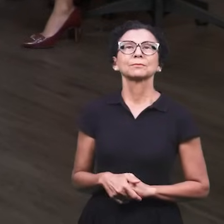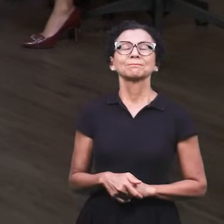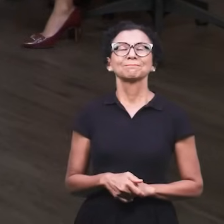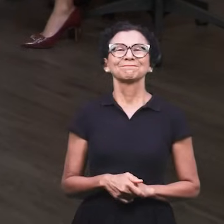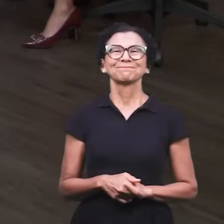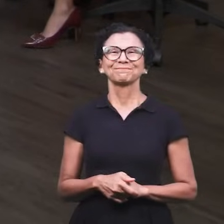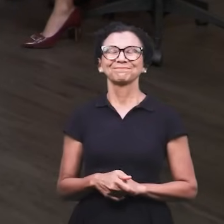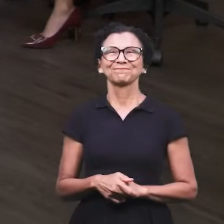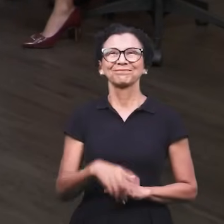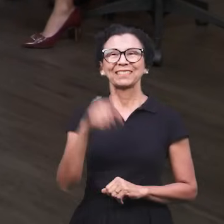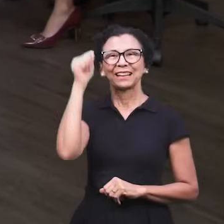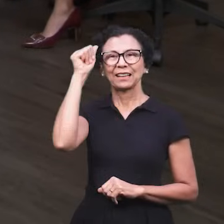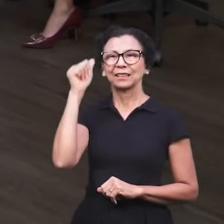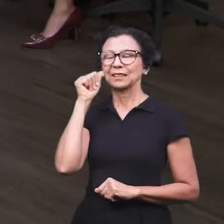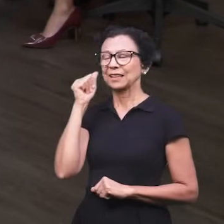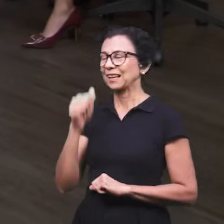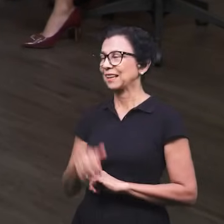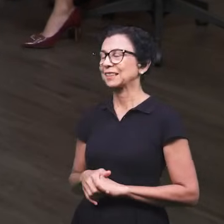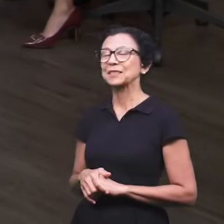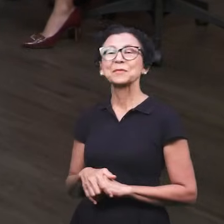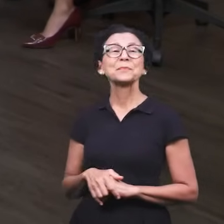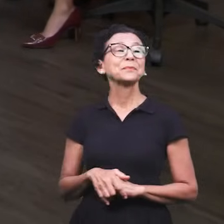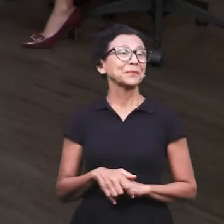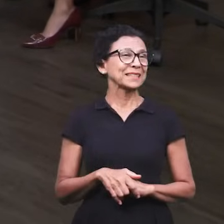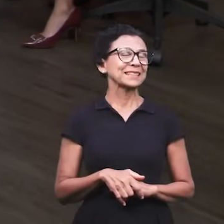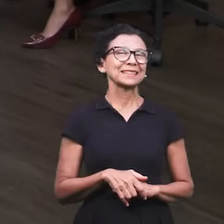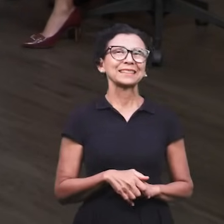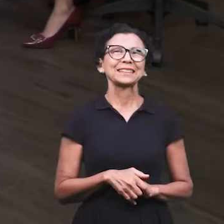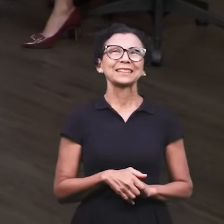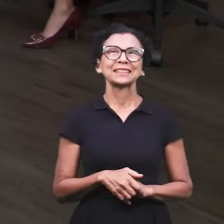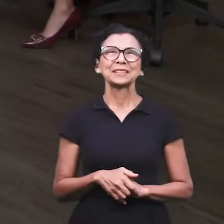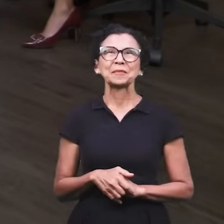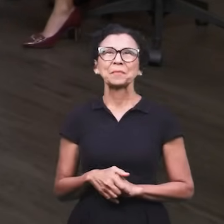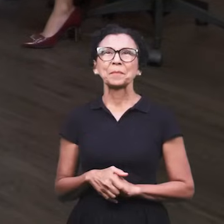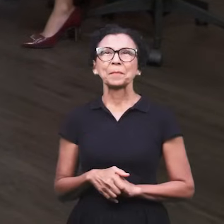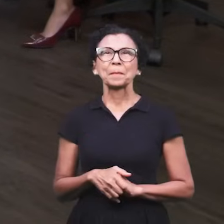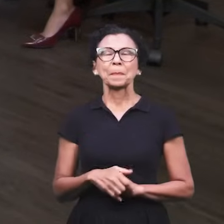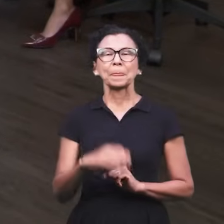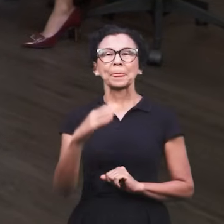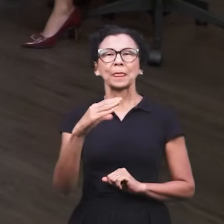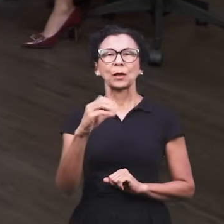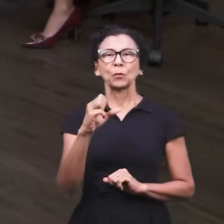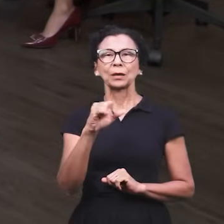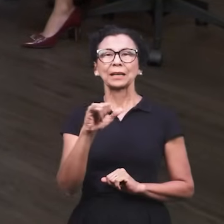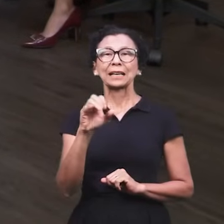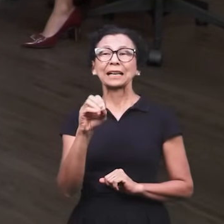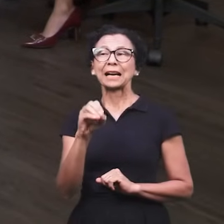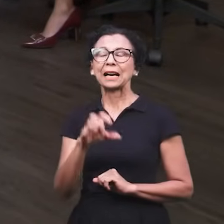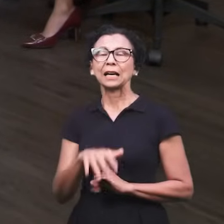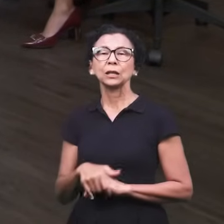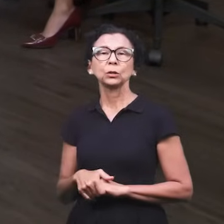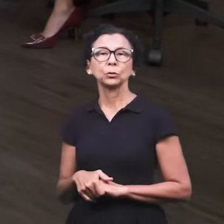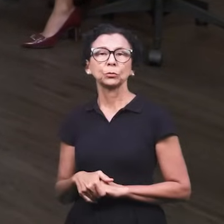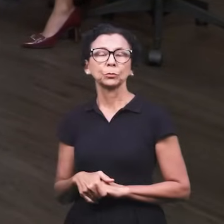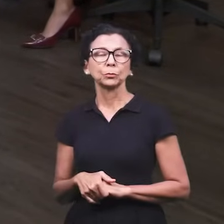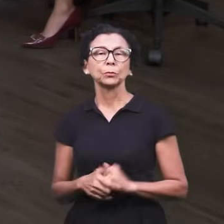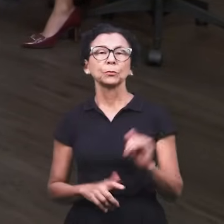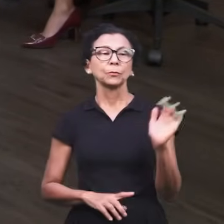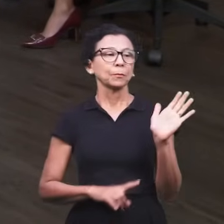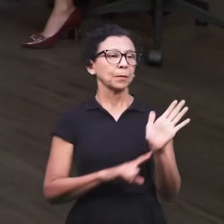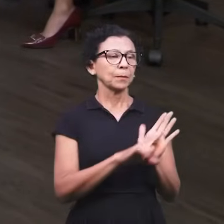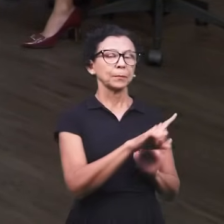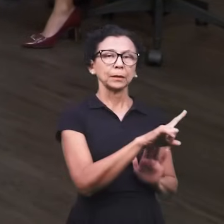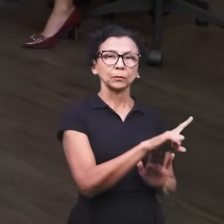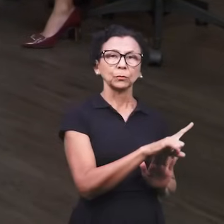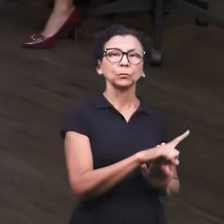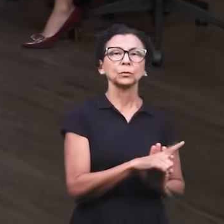Andréia, te passo a palavra. Sim, agora eu vou pedir o Caio, o jovem aqui, fazer uma pergunta dentro da palavra. Ele vai citar também